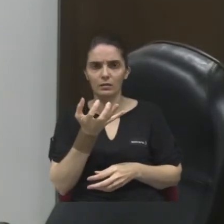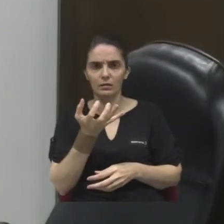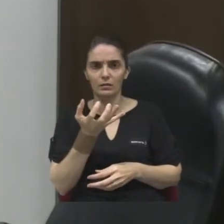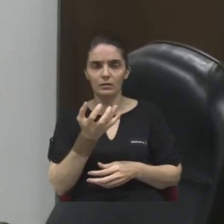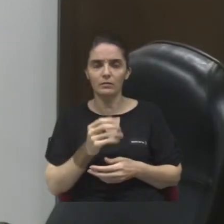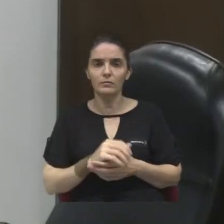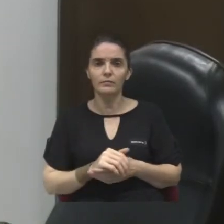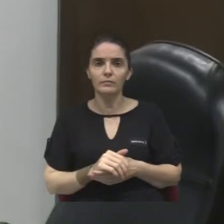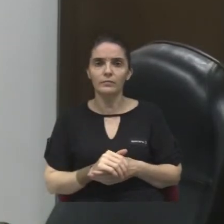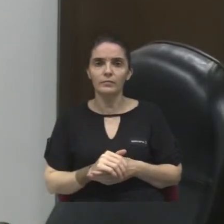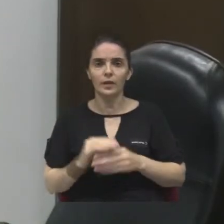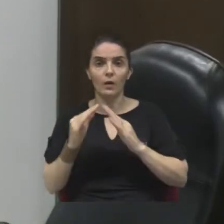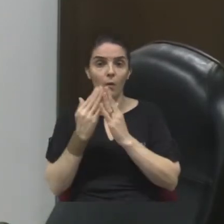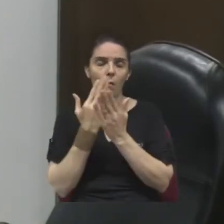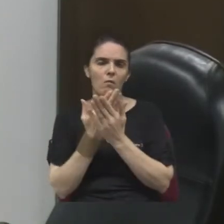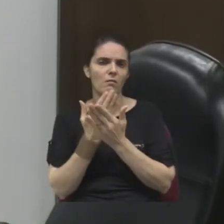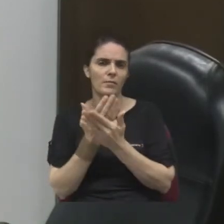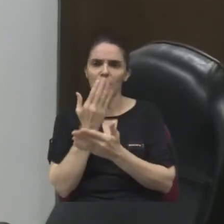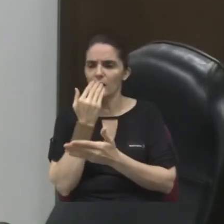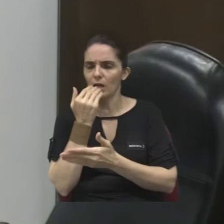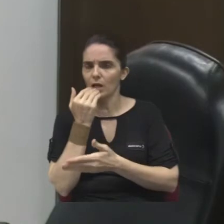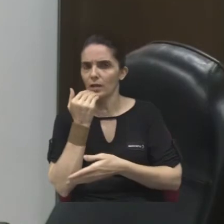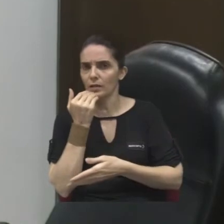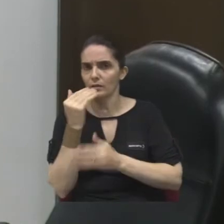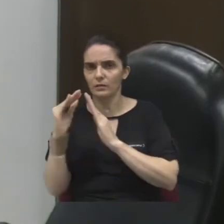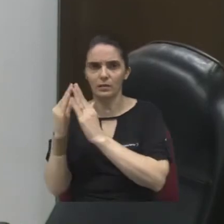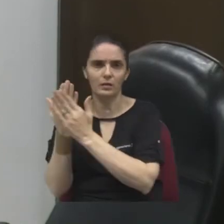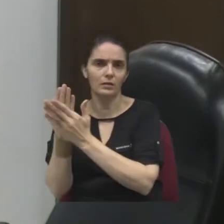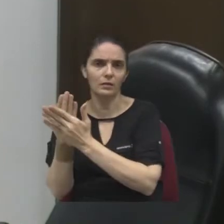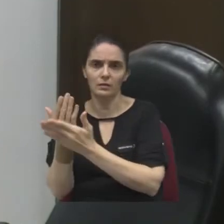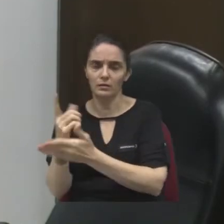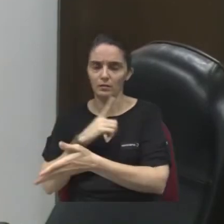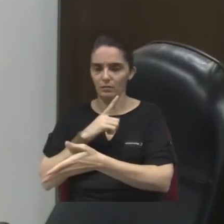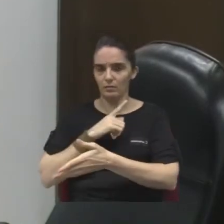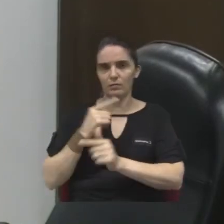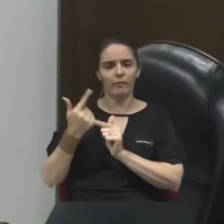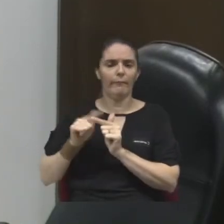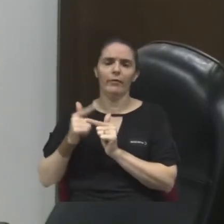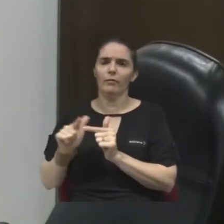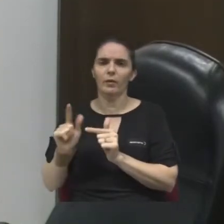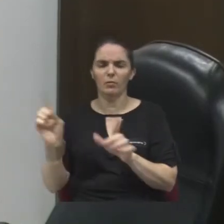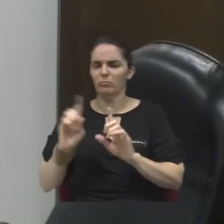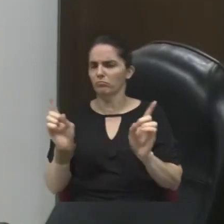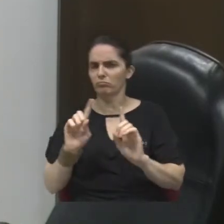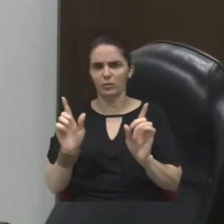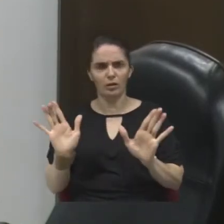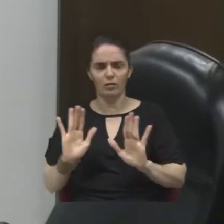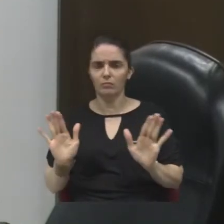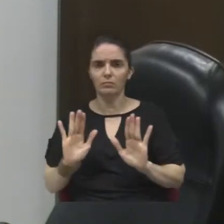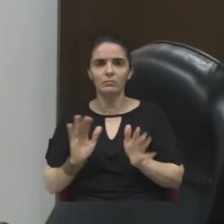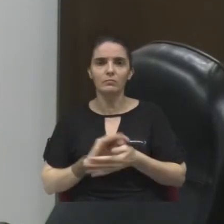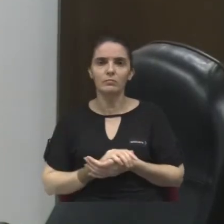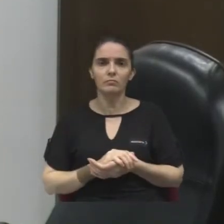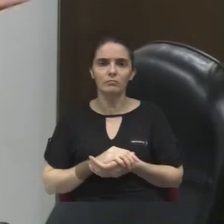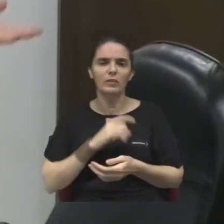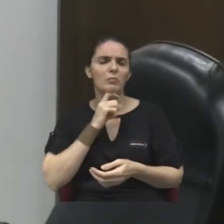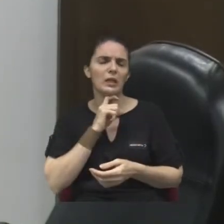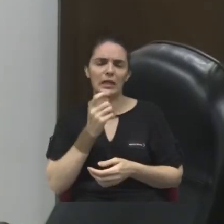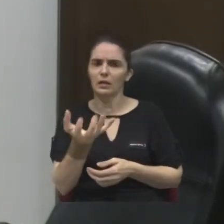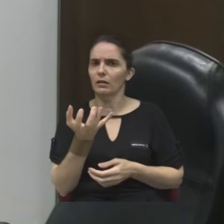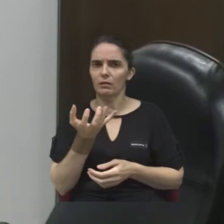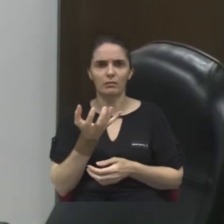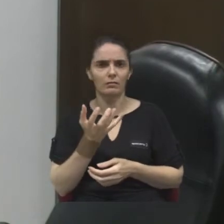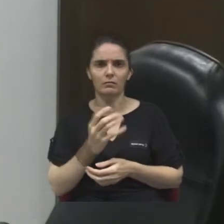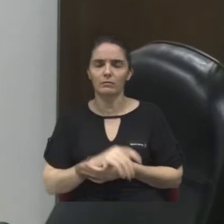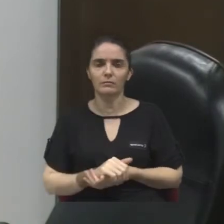merenda das crianças passe por algum problema referente a qualquer roedor